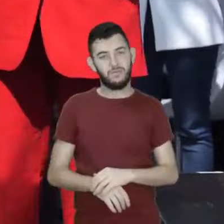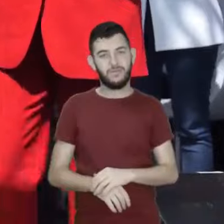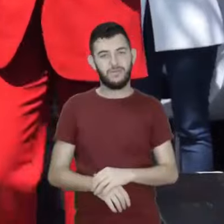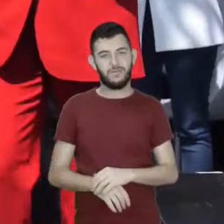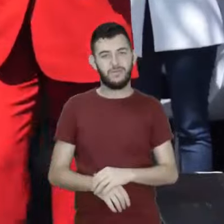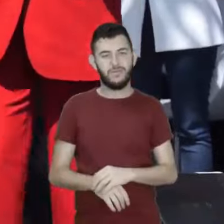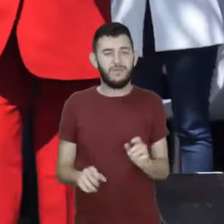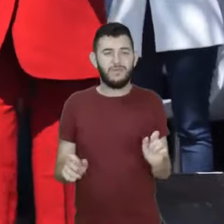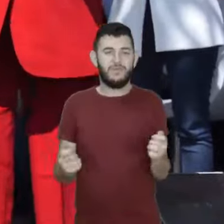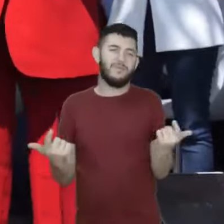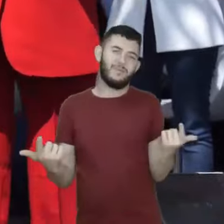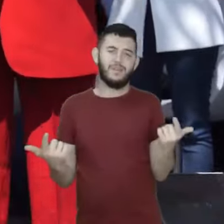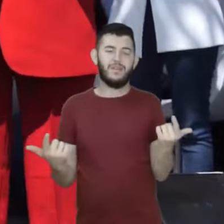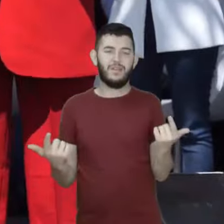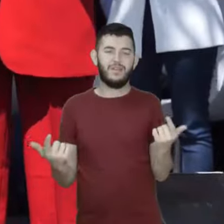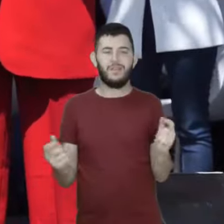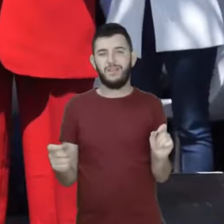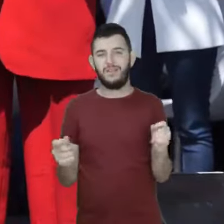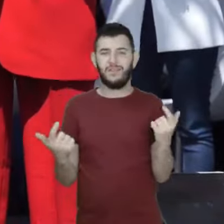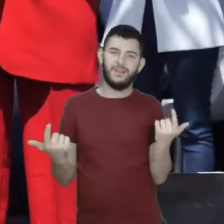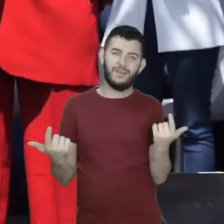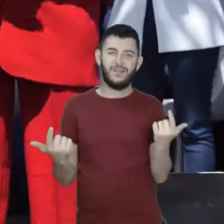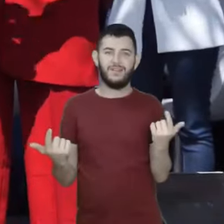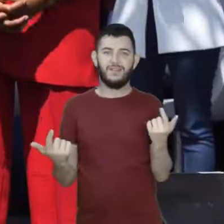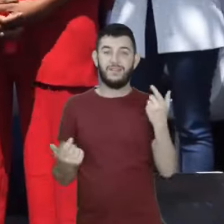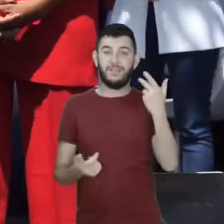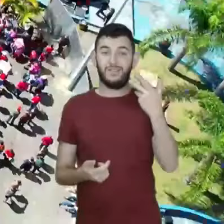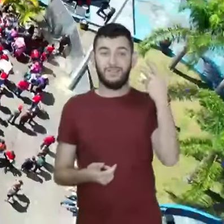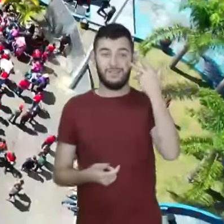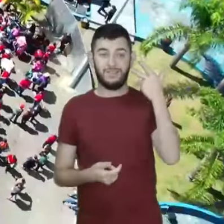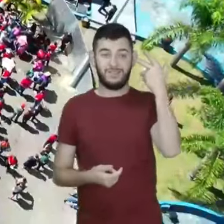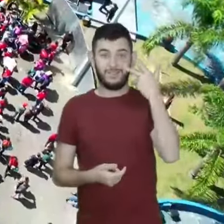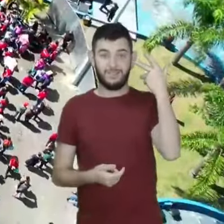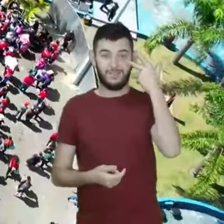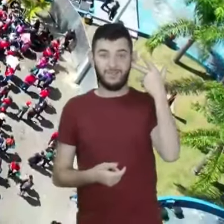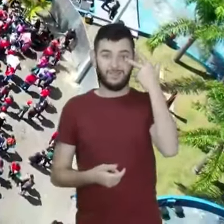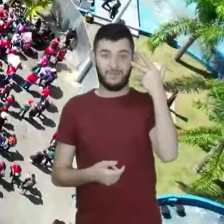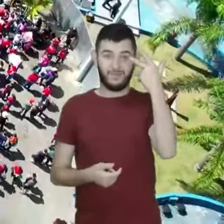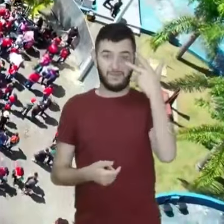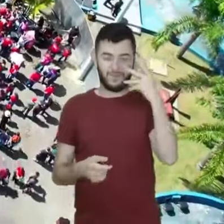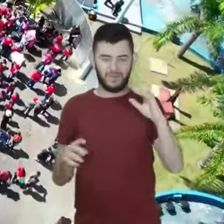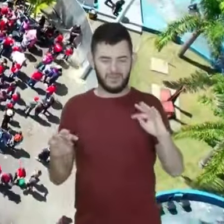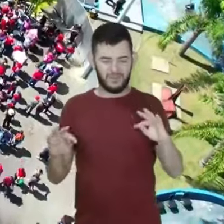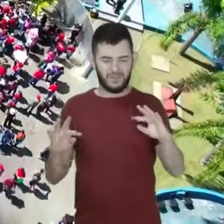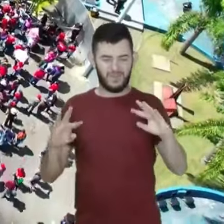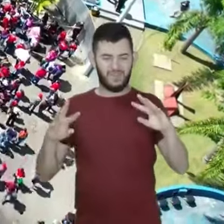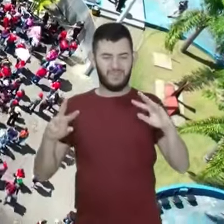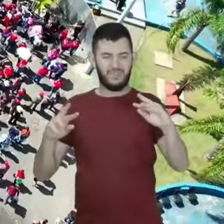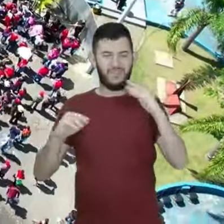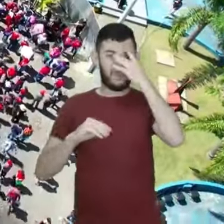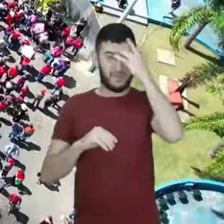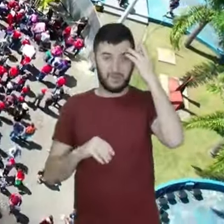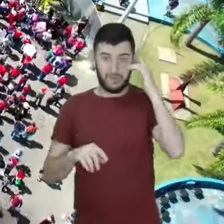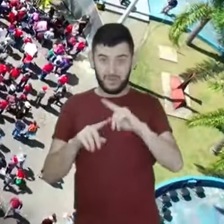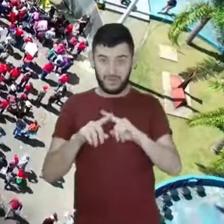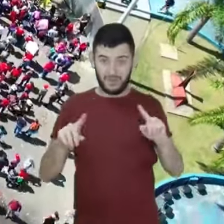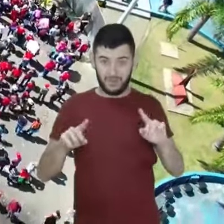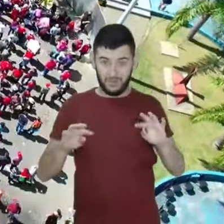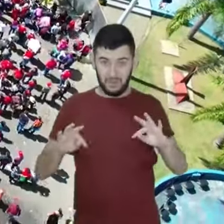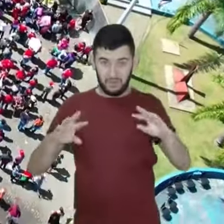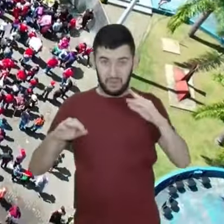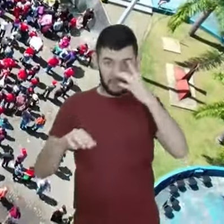lógico que esse discurso não vale para todo mundo, porque não é todo mundo que passa fome. Não é todo